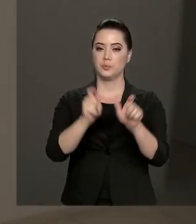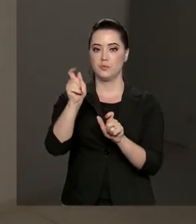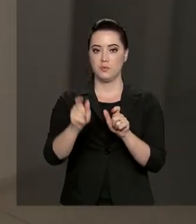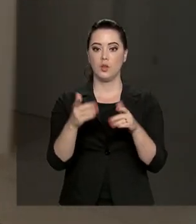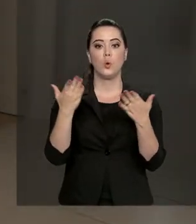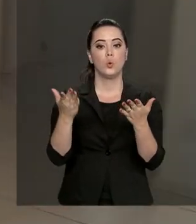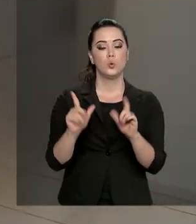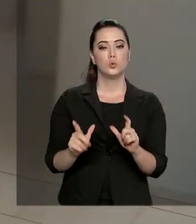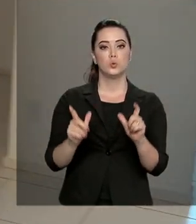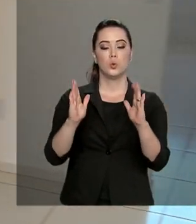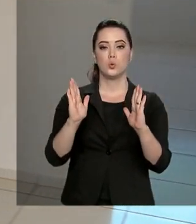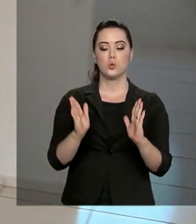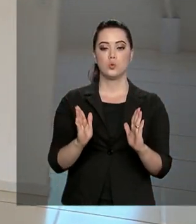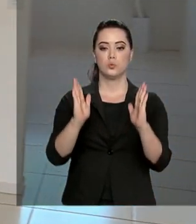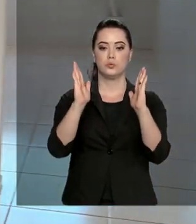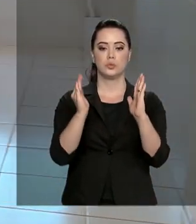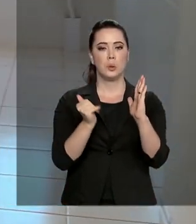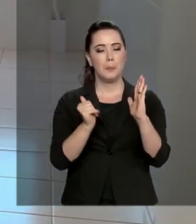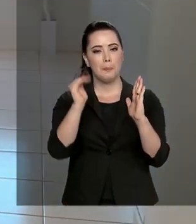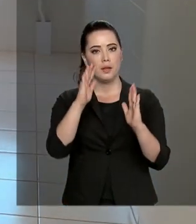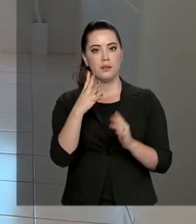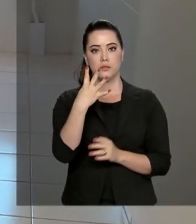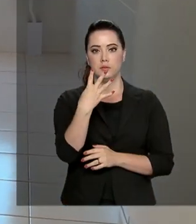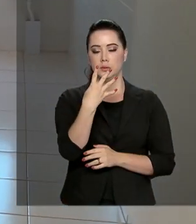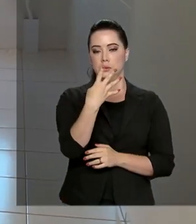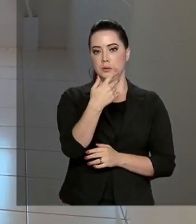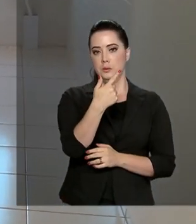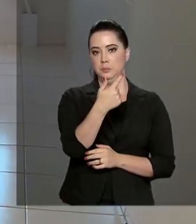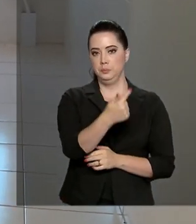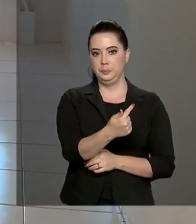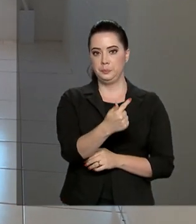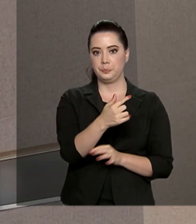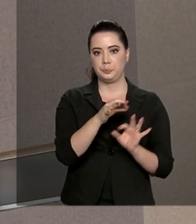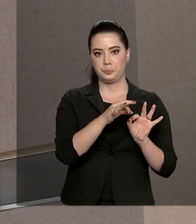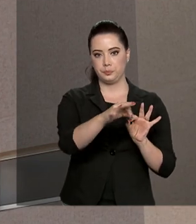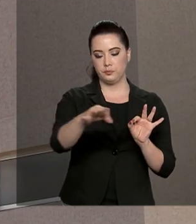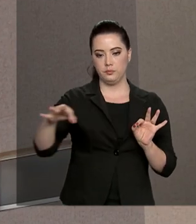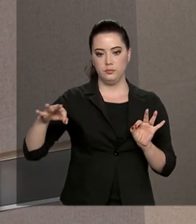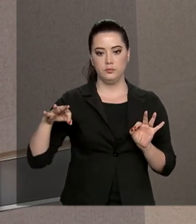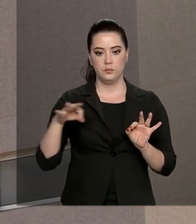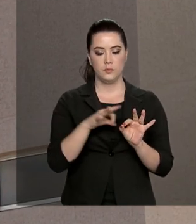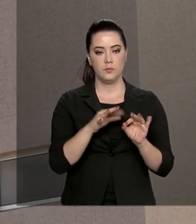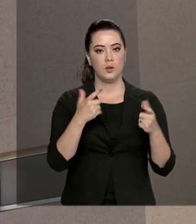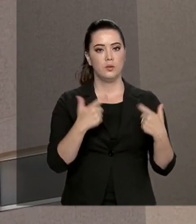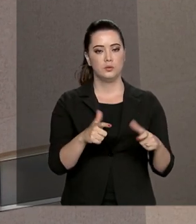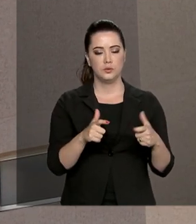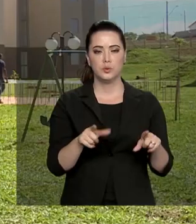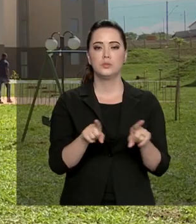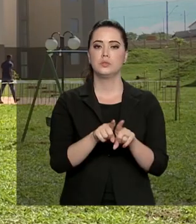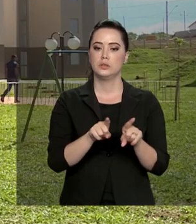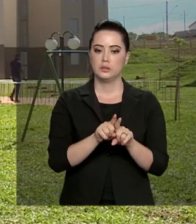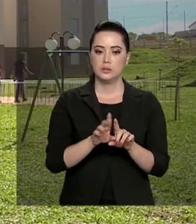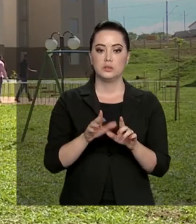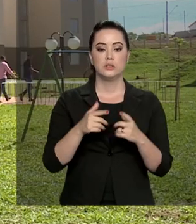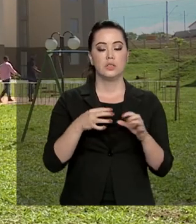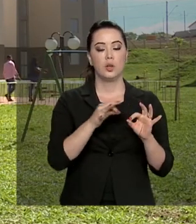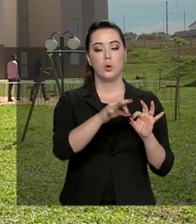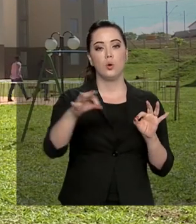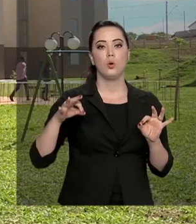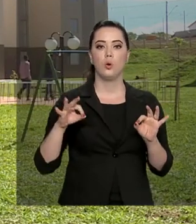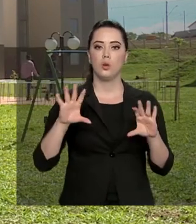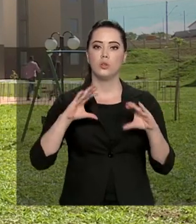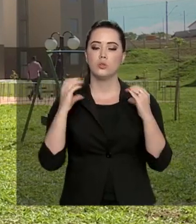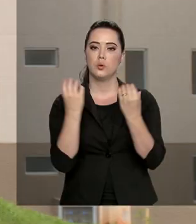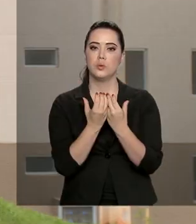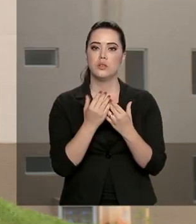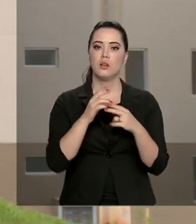apartamentos são de pouco mais de 47 metros quadrados e os condomínios contam com centro comunitário,